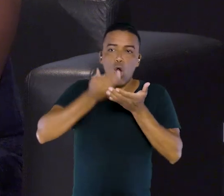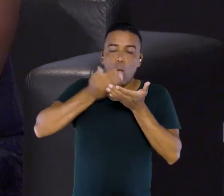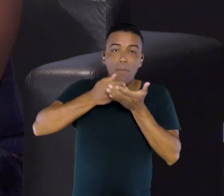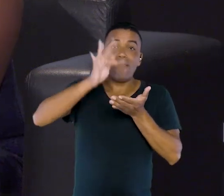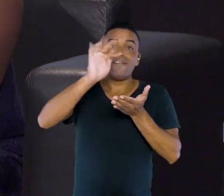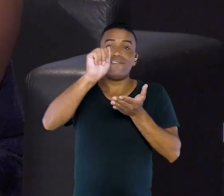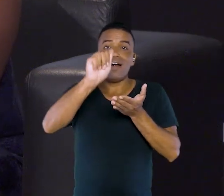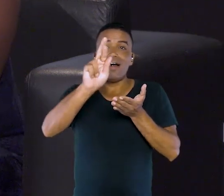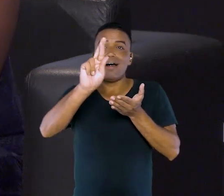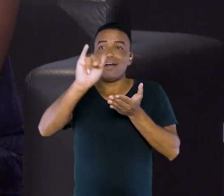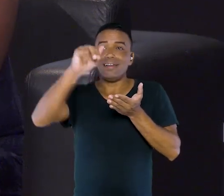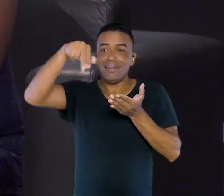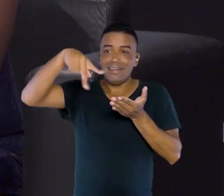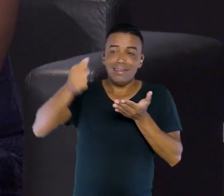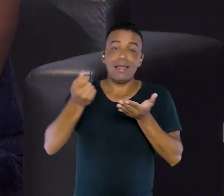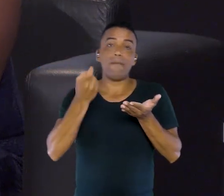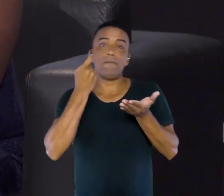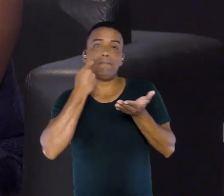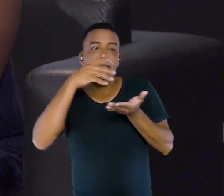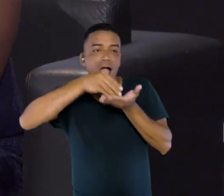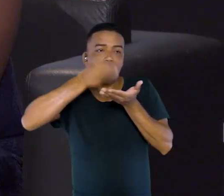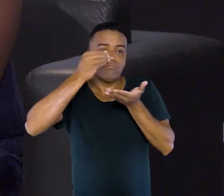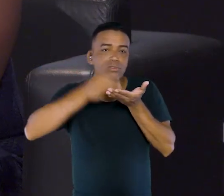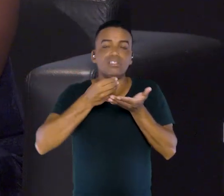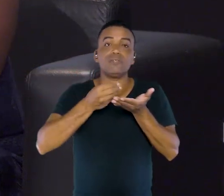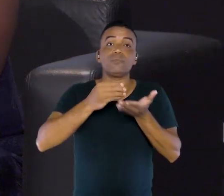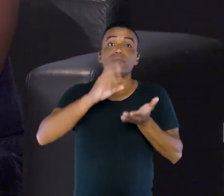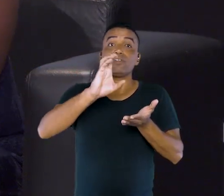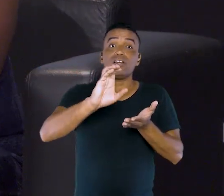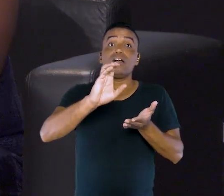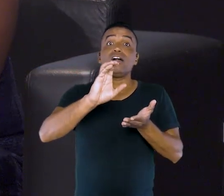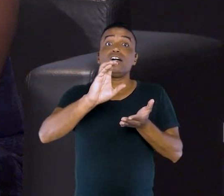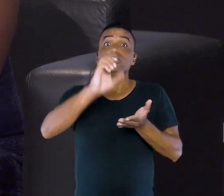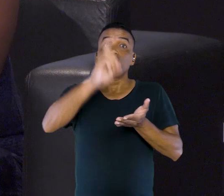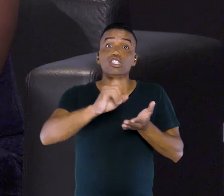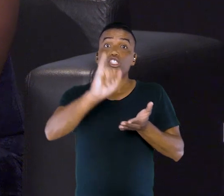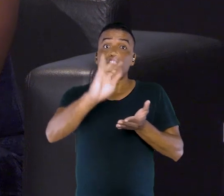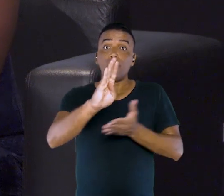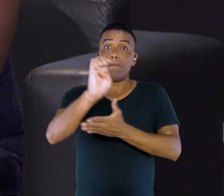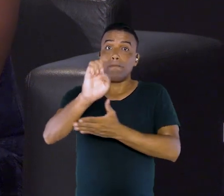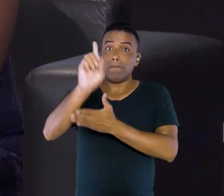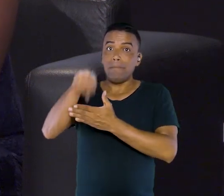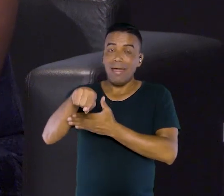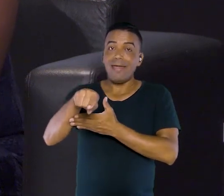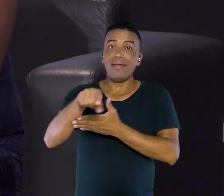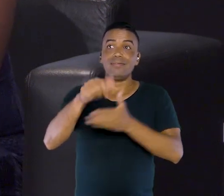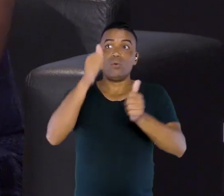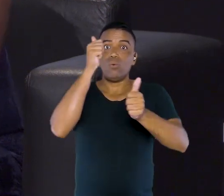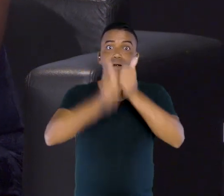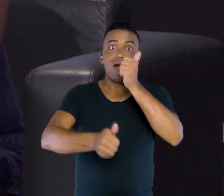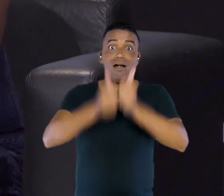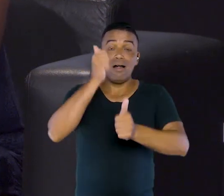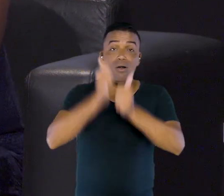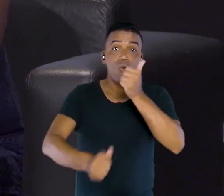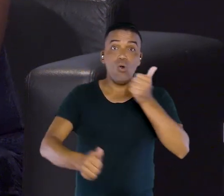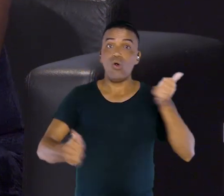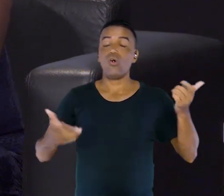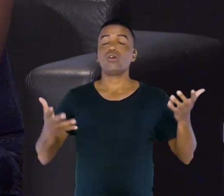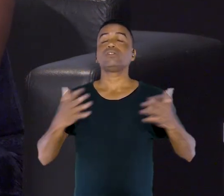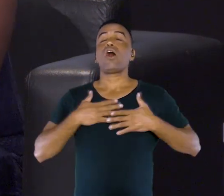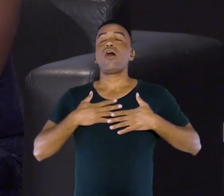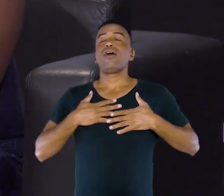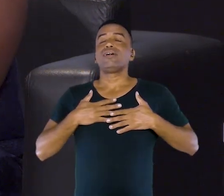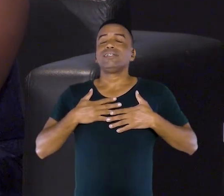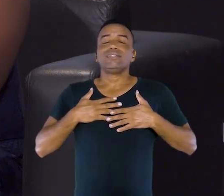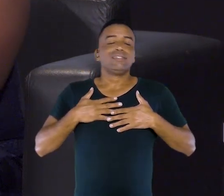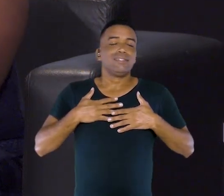sem farinha, sem peixe, sem tomar o nosso chibé. A gente não, se tiver um arroz, meu Deus, a gente morre, né,